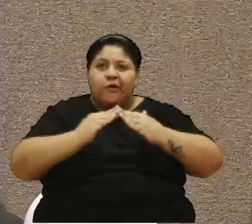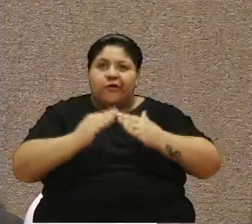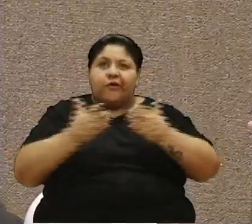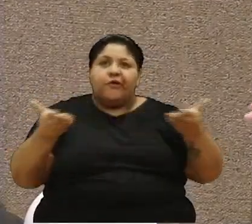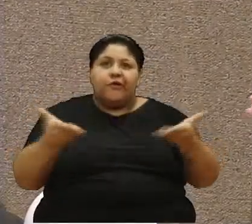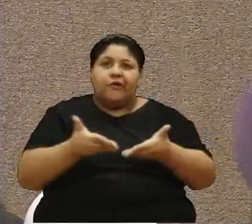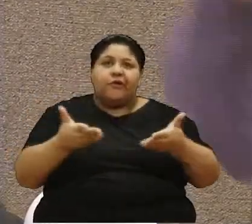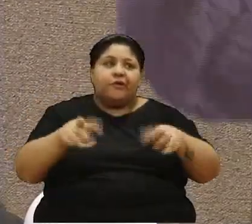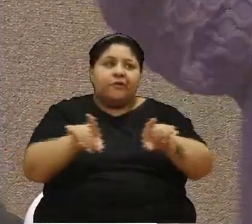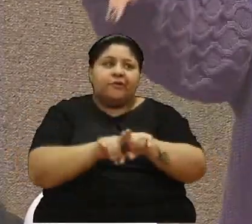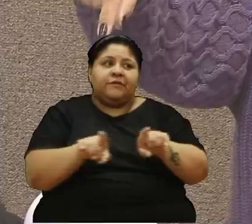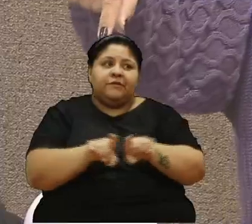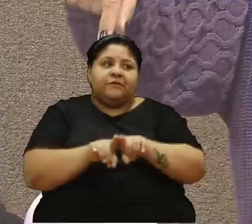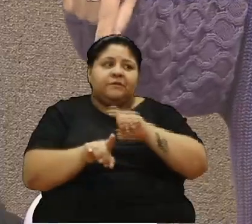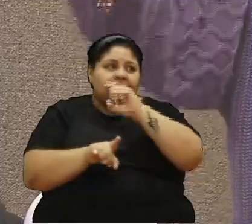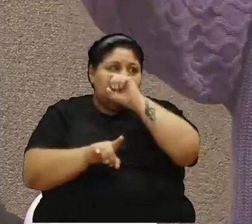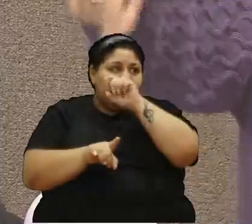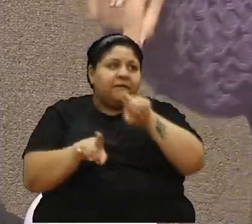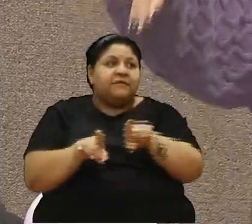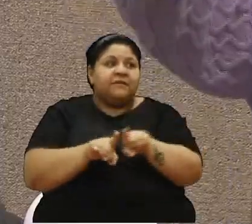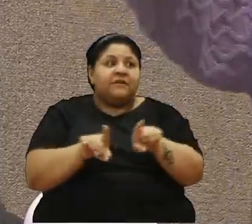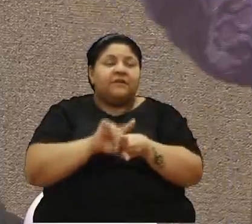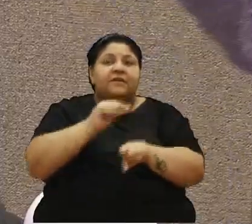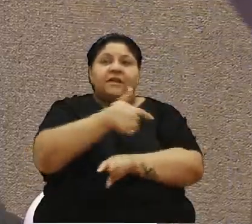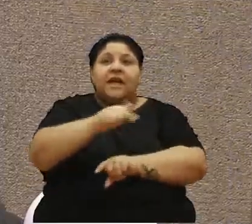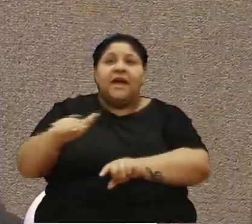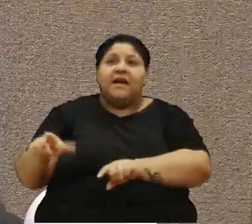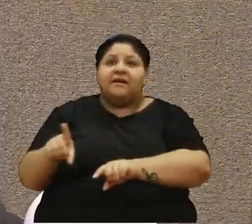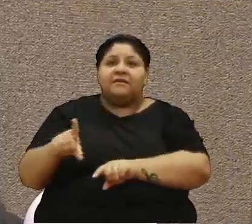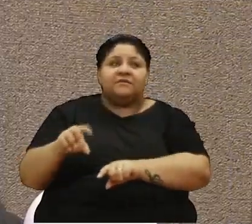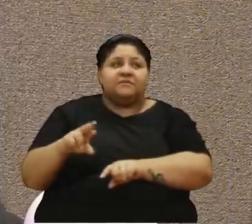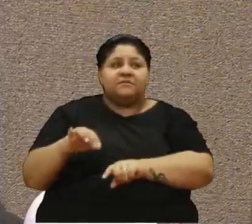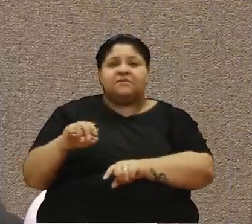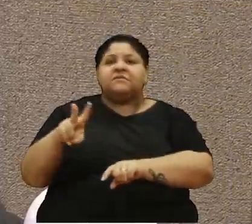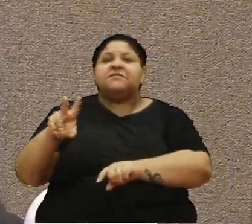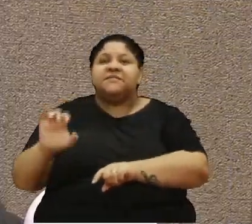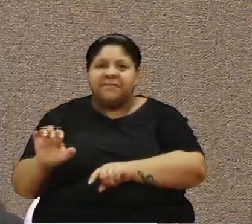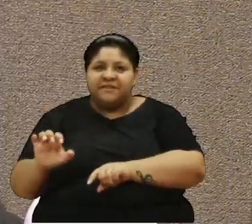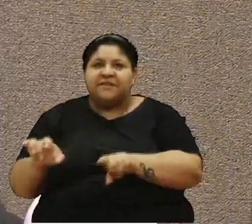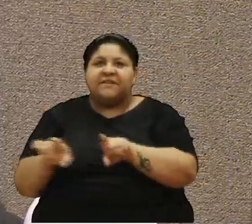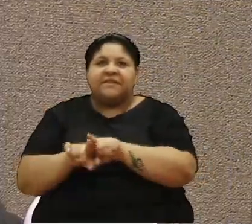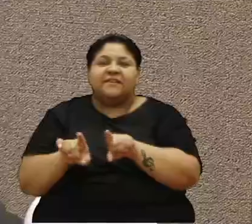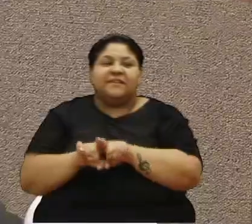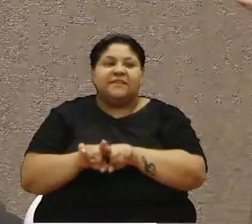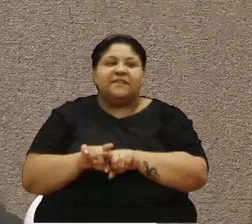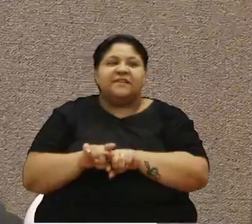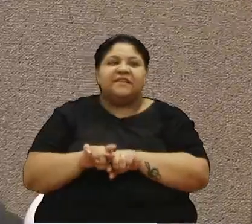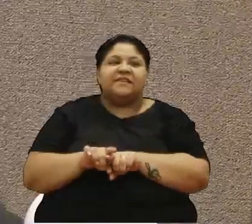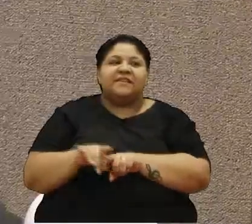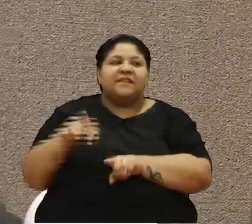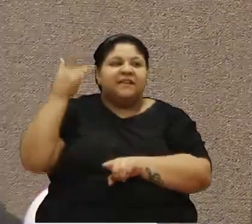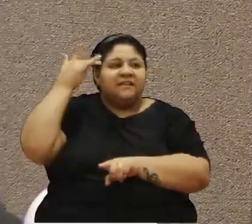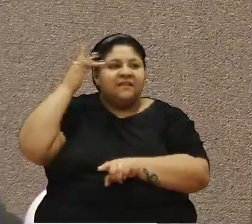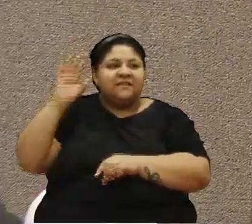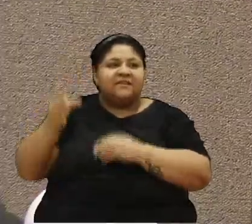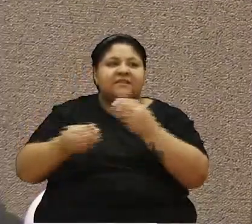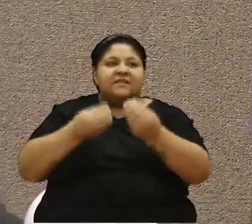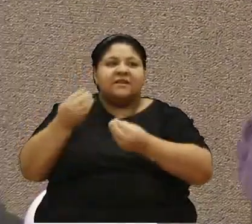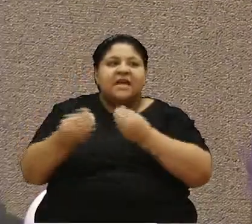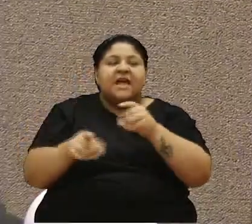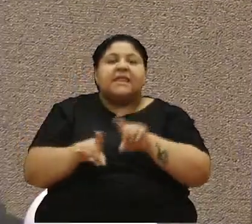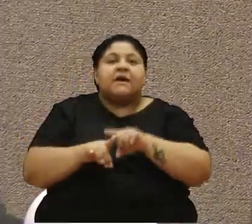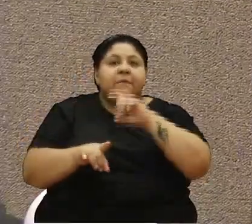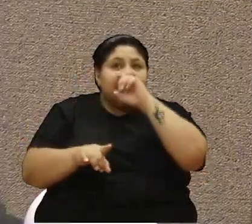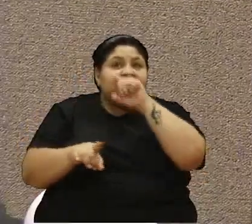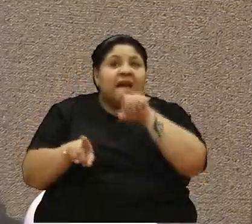tem, além do lixo seletivo, tem aquele outro que é só para o drive, onde vai o BOPP, que eu nem sabia o que era até há pouco tempo,